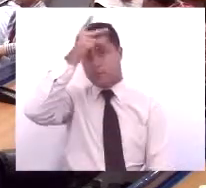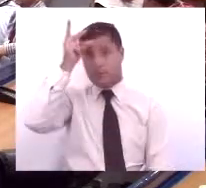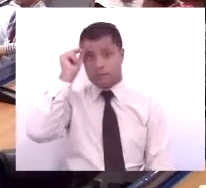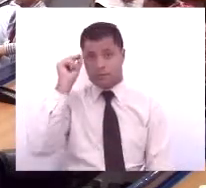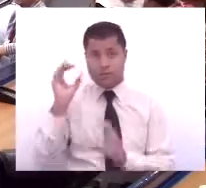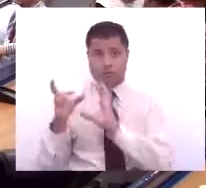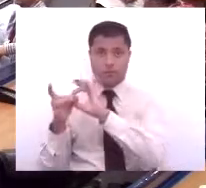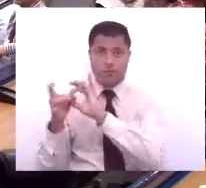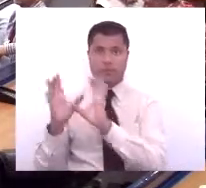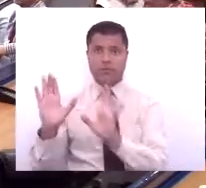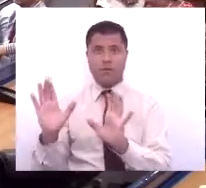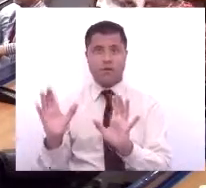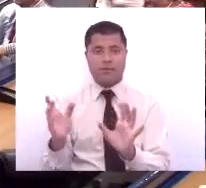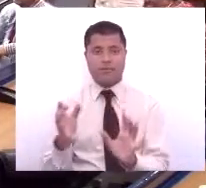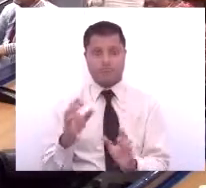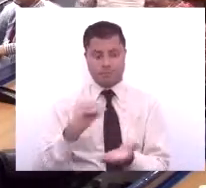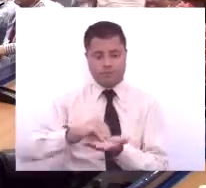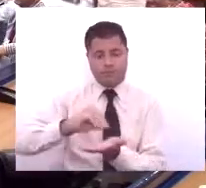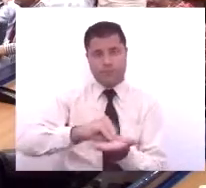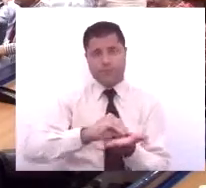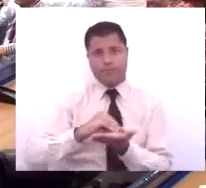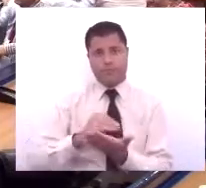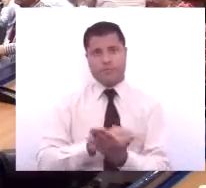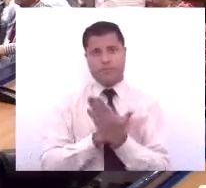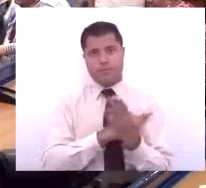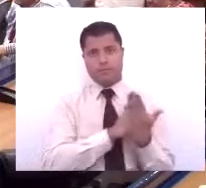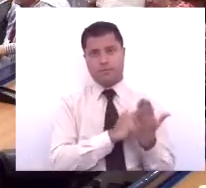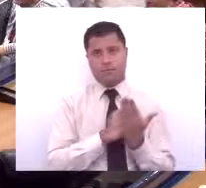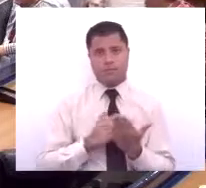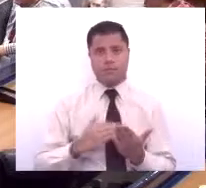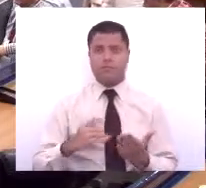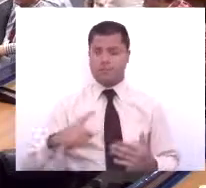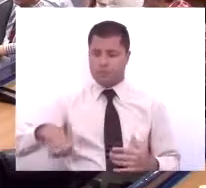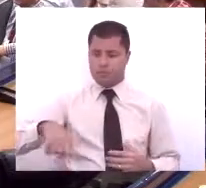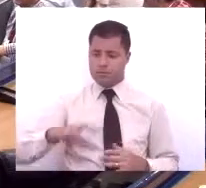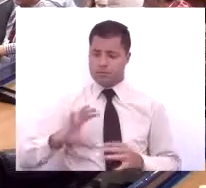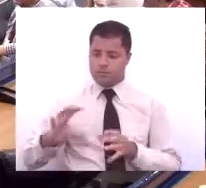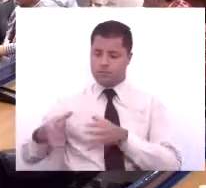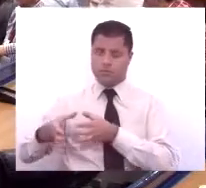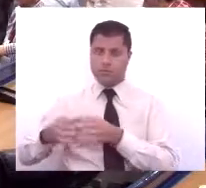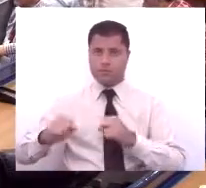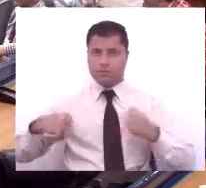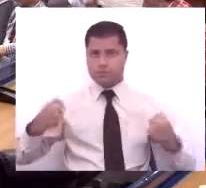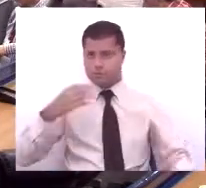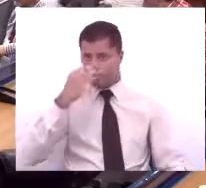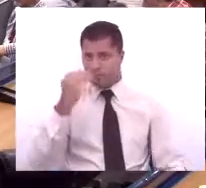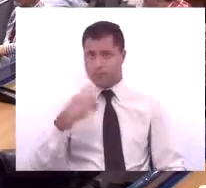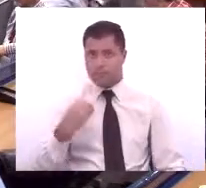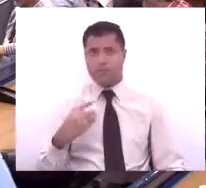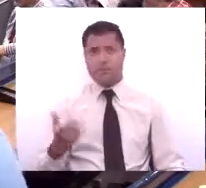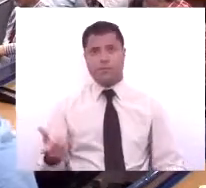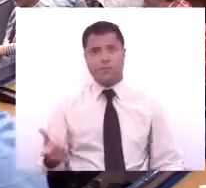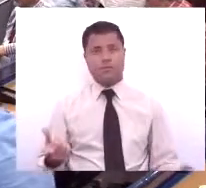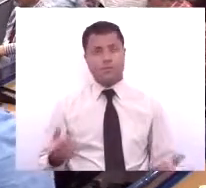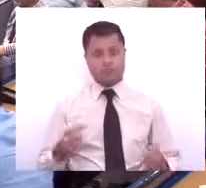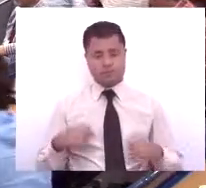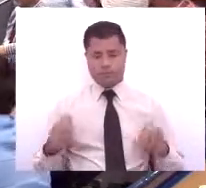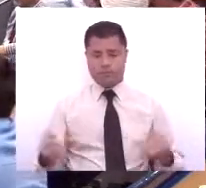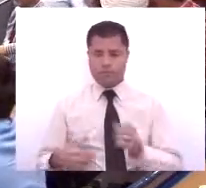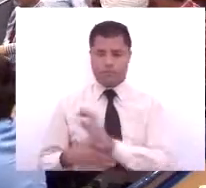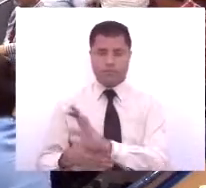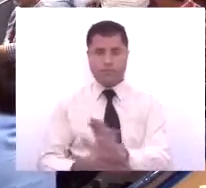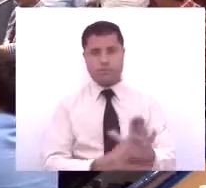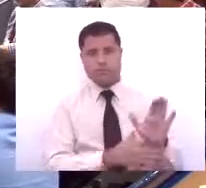temos uma estrutura de militância. Fui para o sacrifício como candidato pelo PSDB da nossa cidade, em virtude que nós não tínhamos outro